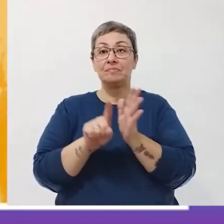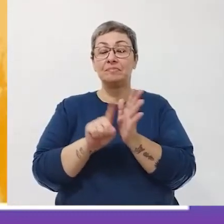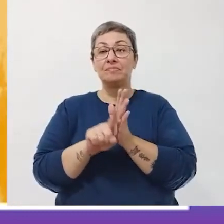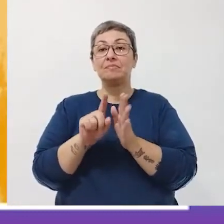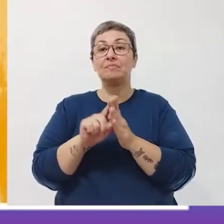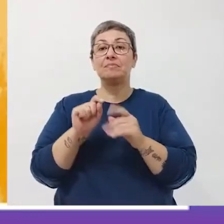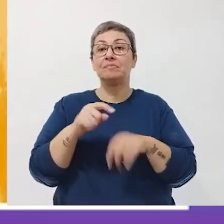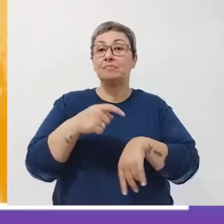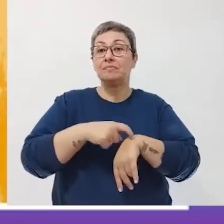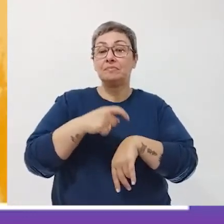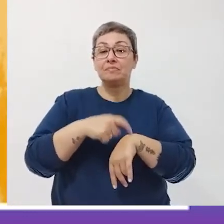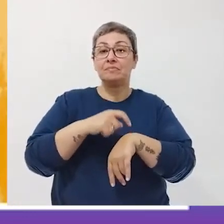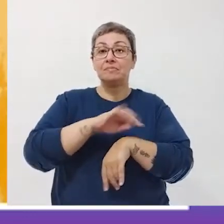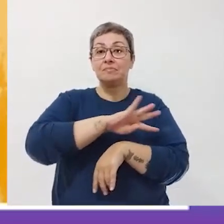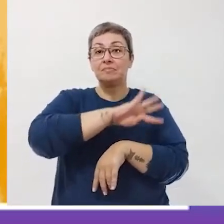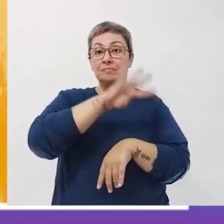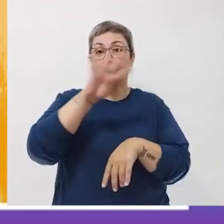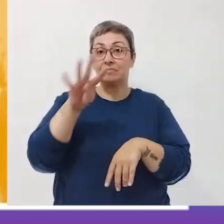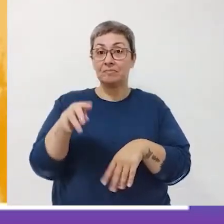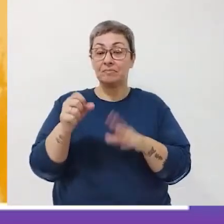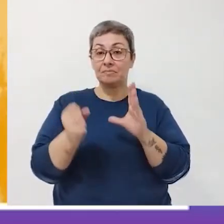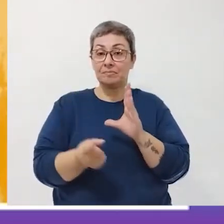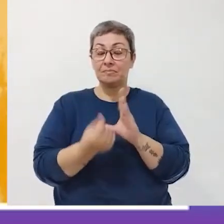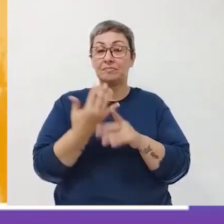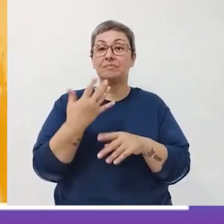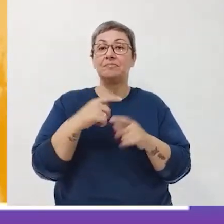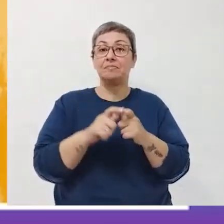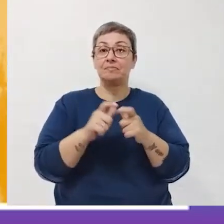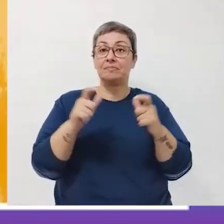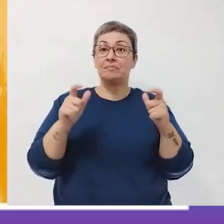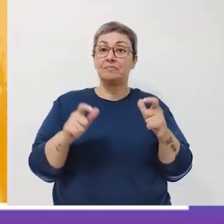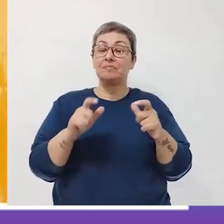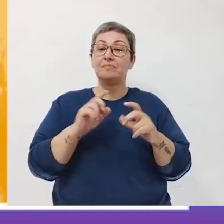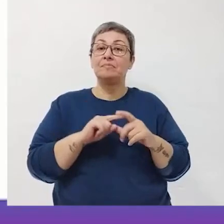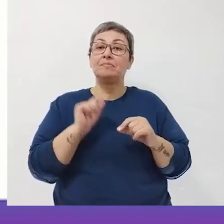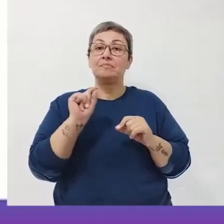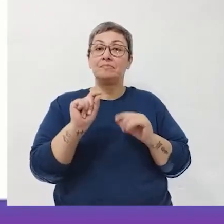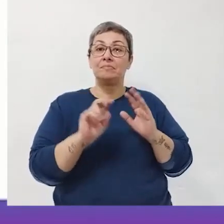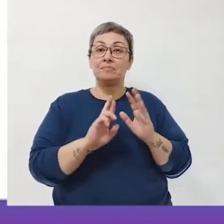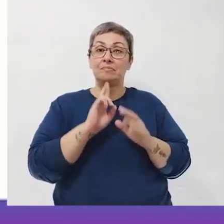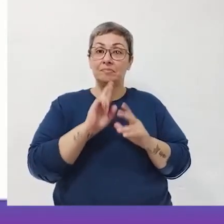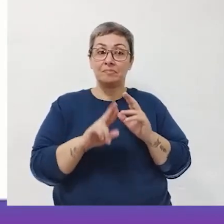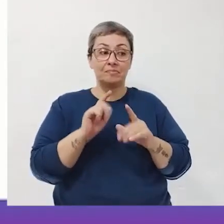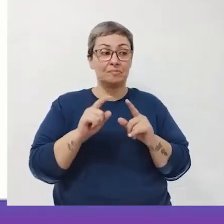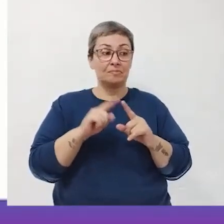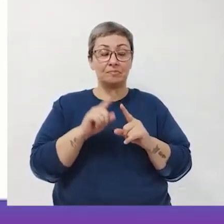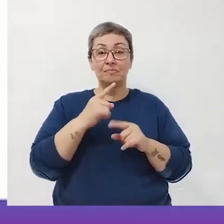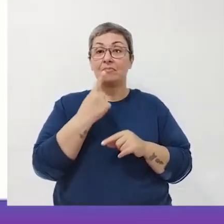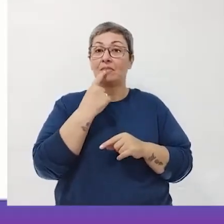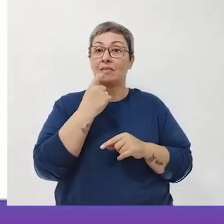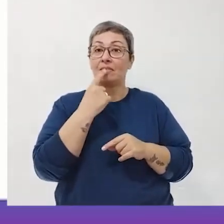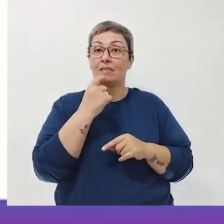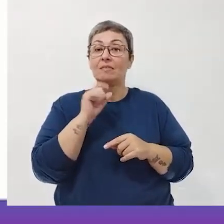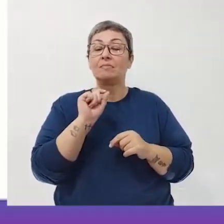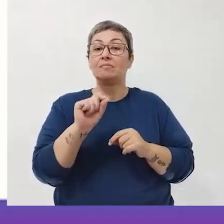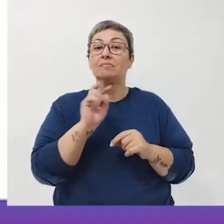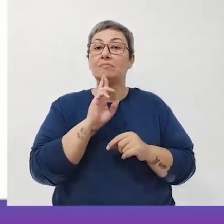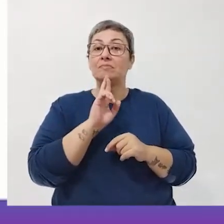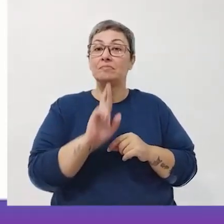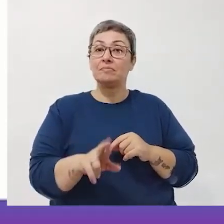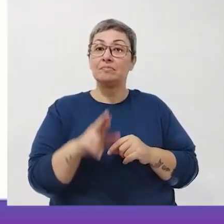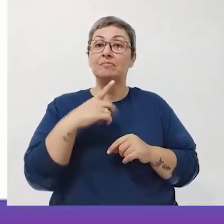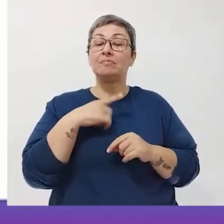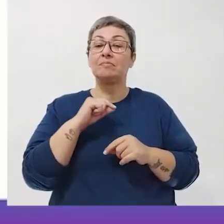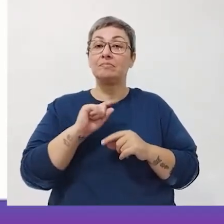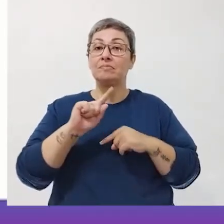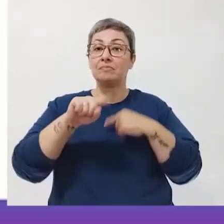Questionados sobre o momento em que o arco-íris costuma aparecer, a maioria de vocês, representada no gráfico pela cor vermelha, respondeu